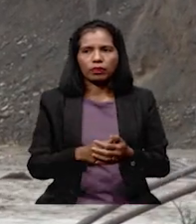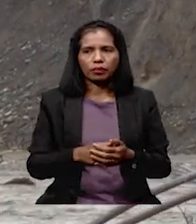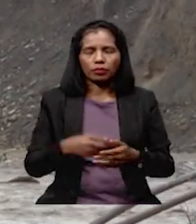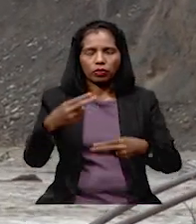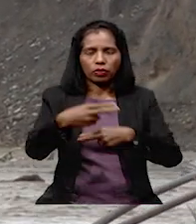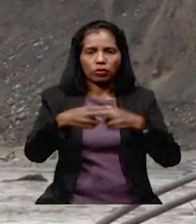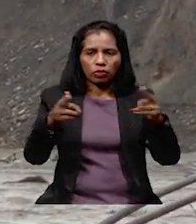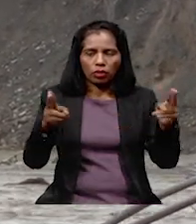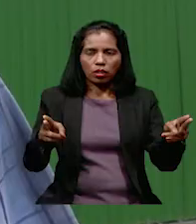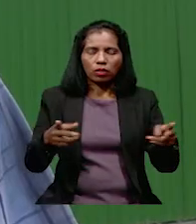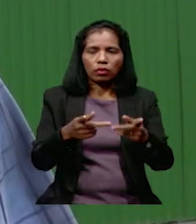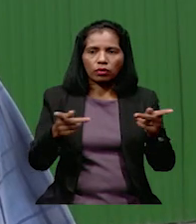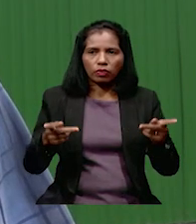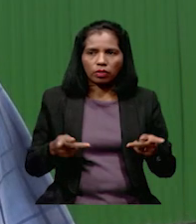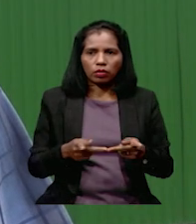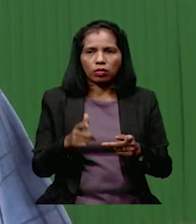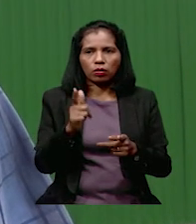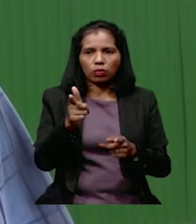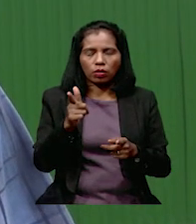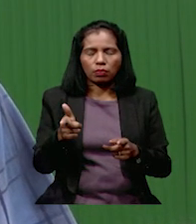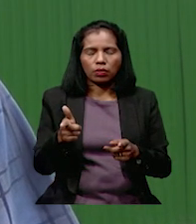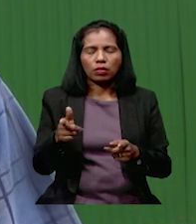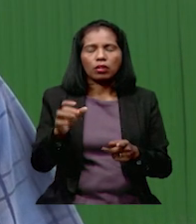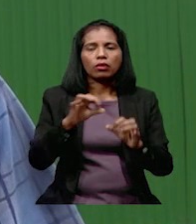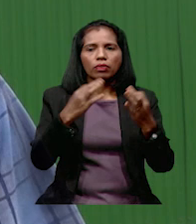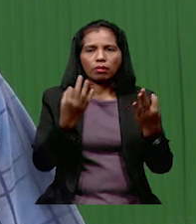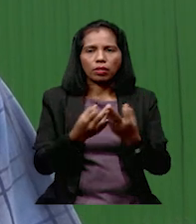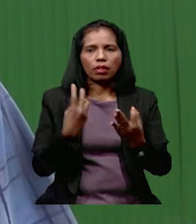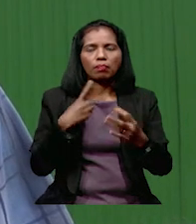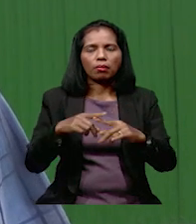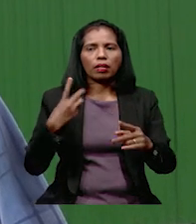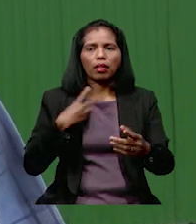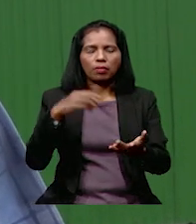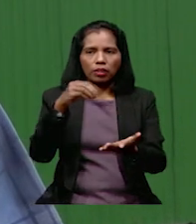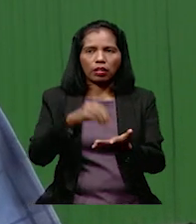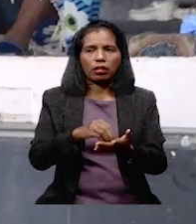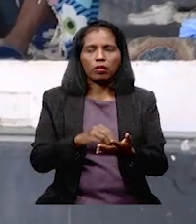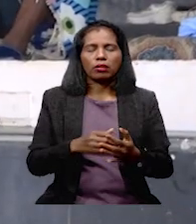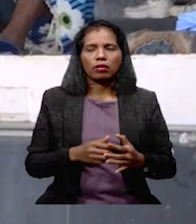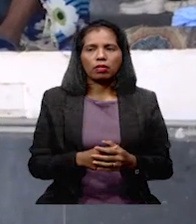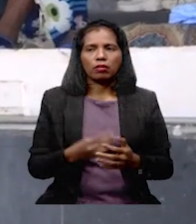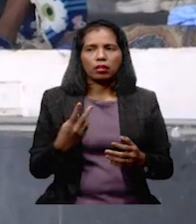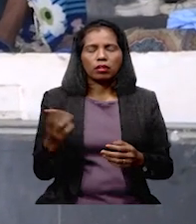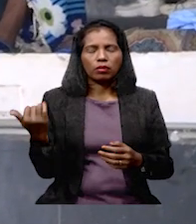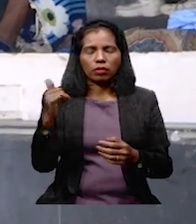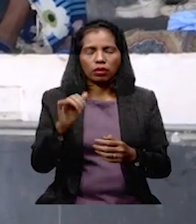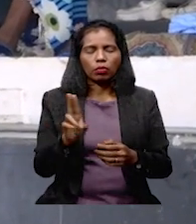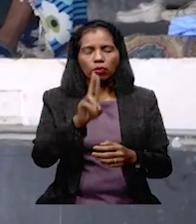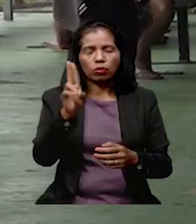ba 20 pe 20 familia ninia ma be ami tawona. Mi foi nusa kuartu